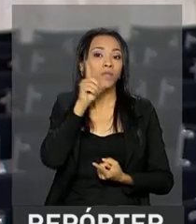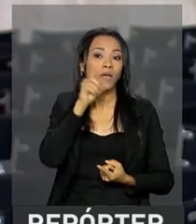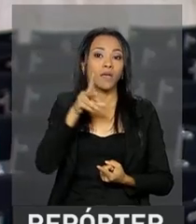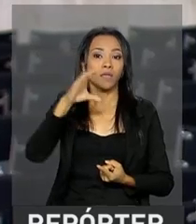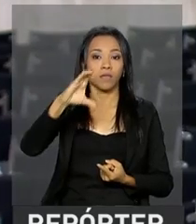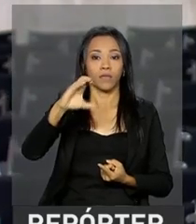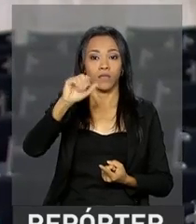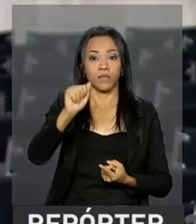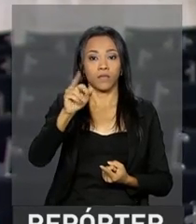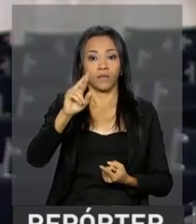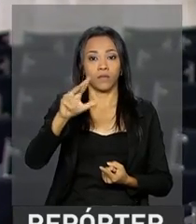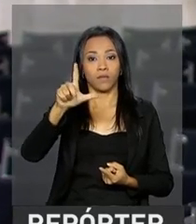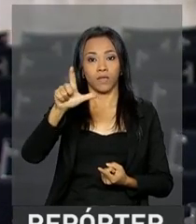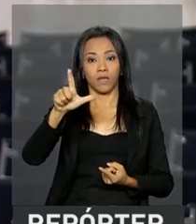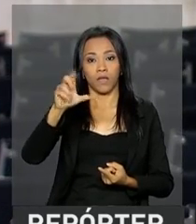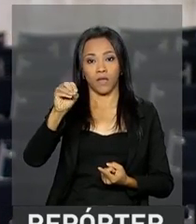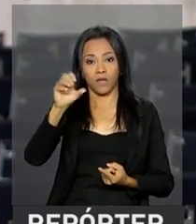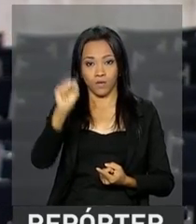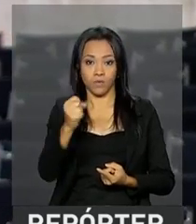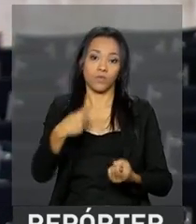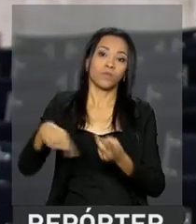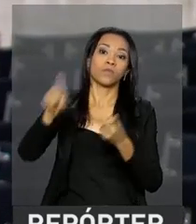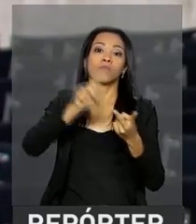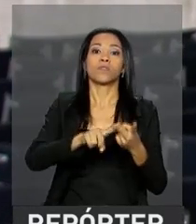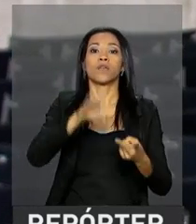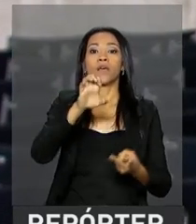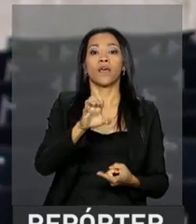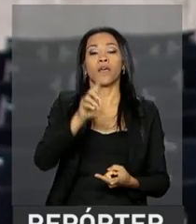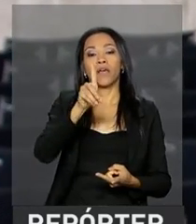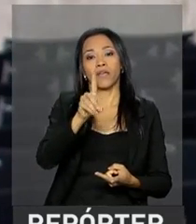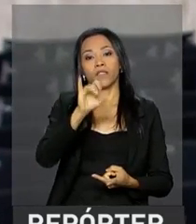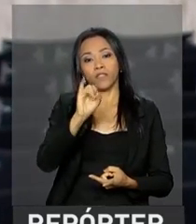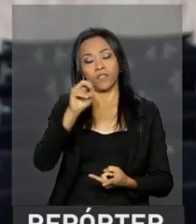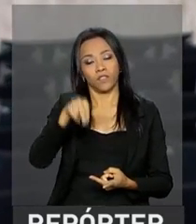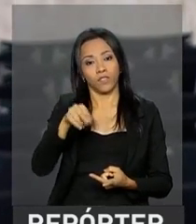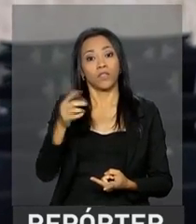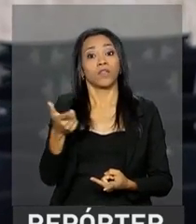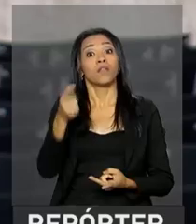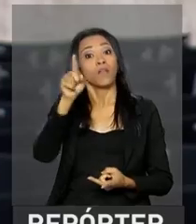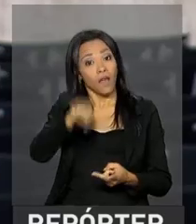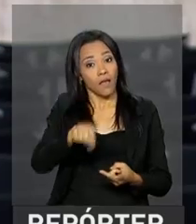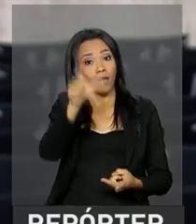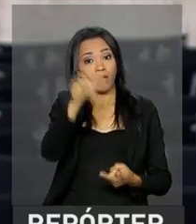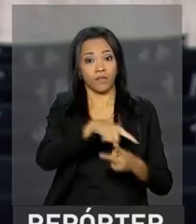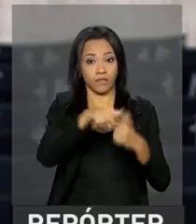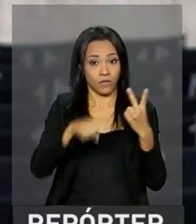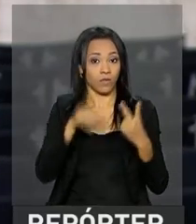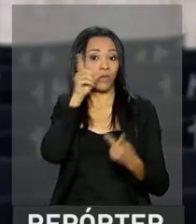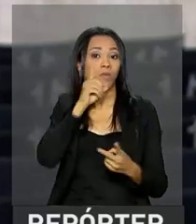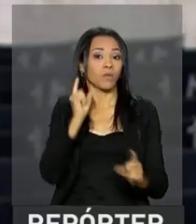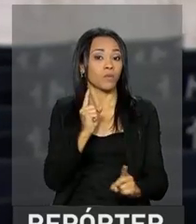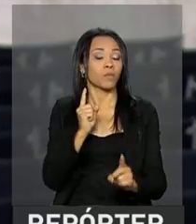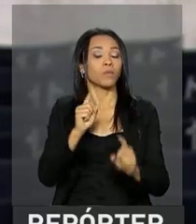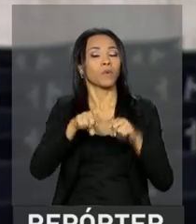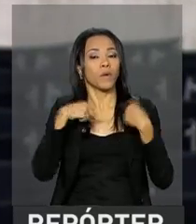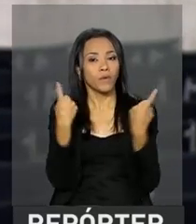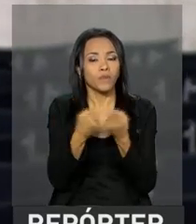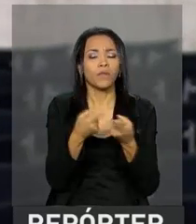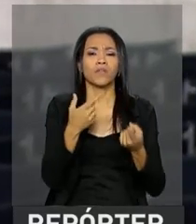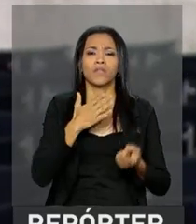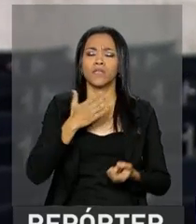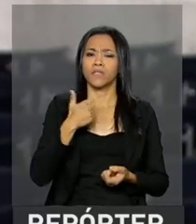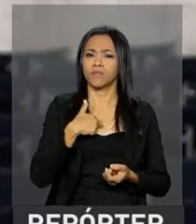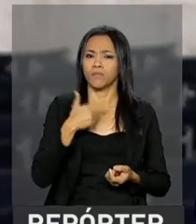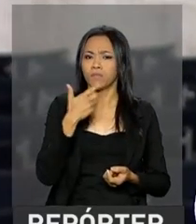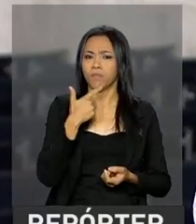pt pmdb de mato grosso do sul e édio lopes do pr de roraima e agora há pouco o presidente michel temer